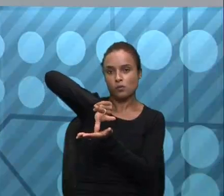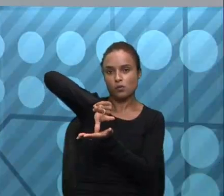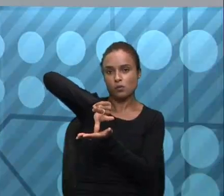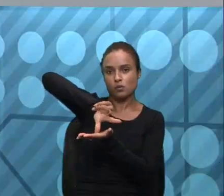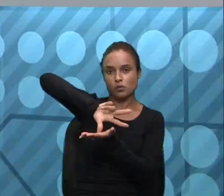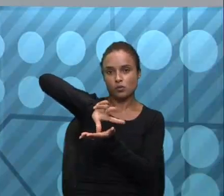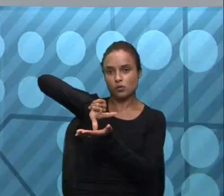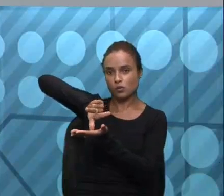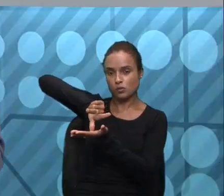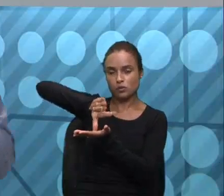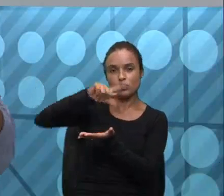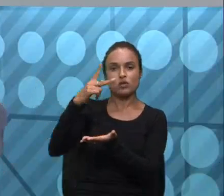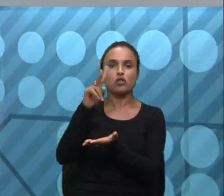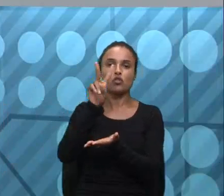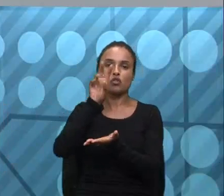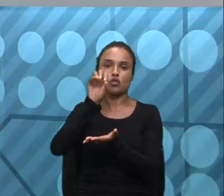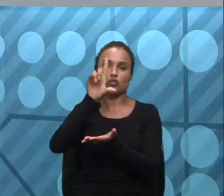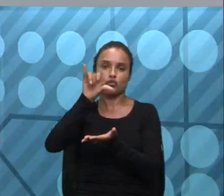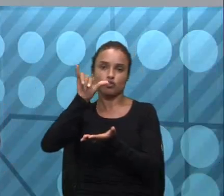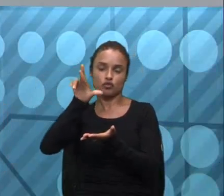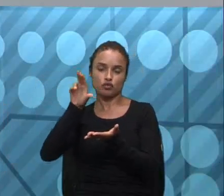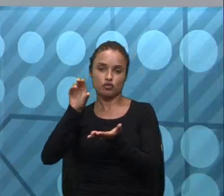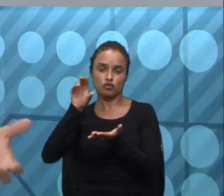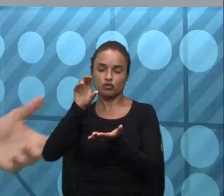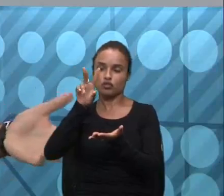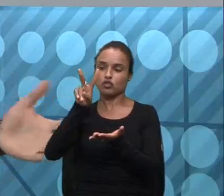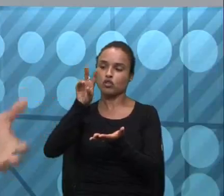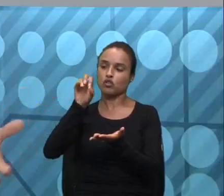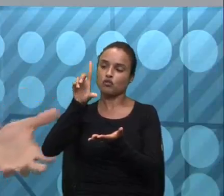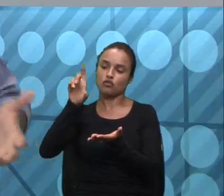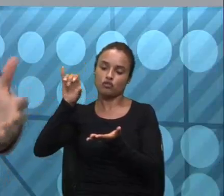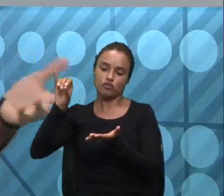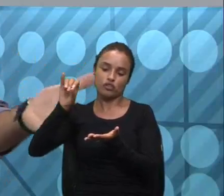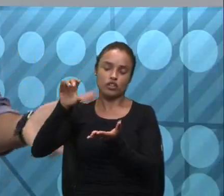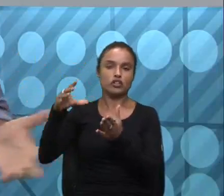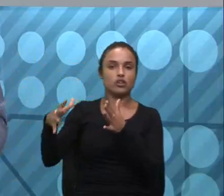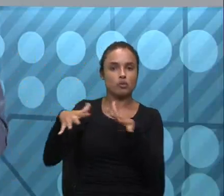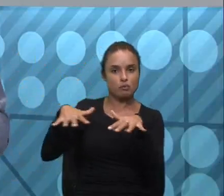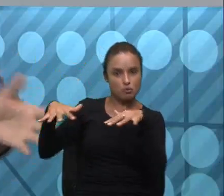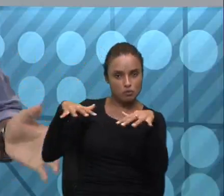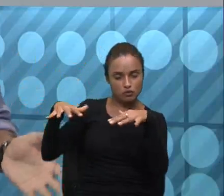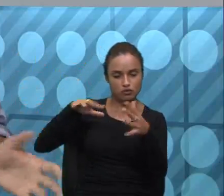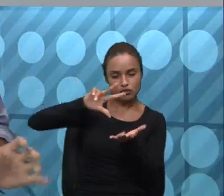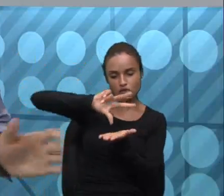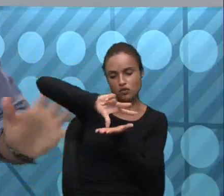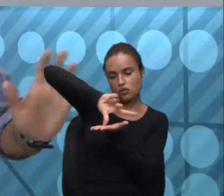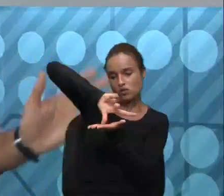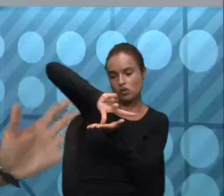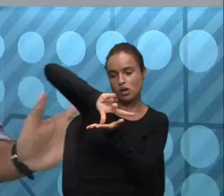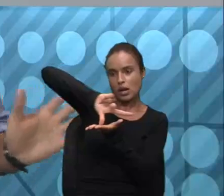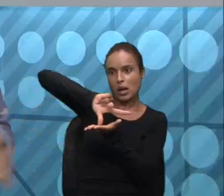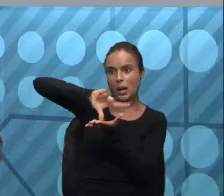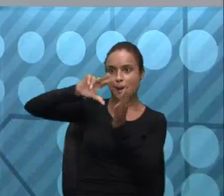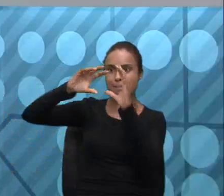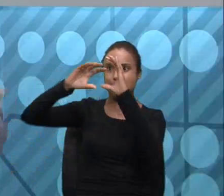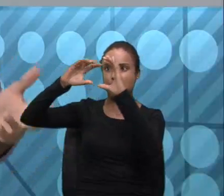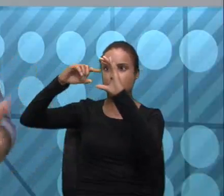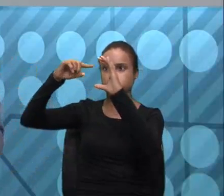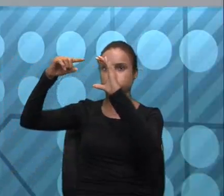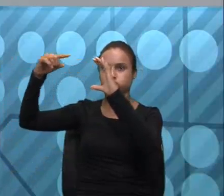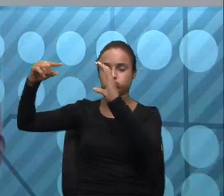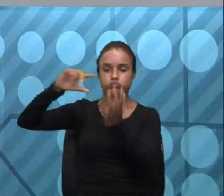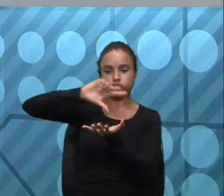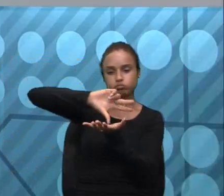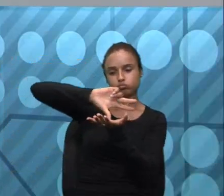o voleio, no caso, é desse menino que eu estou pedindo, até porque o outro está fazendo uma atividade bem normal, né? Ele está paradinho aqui,